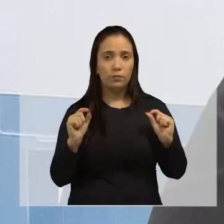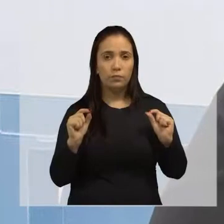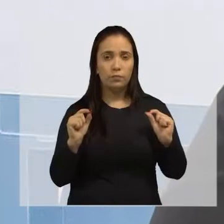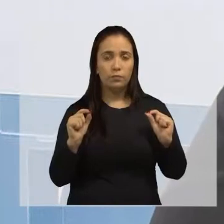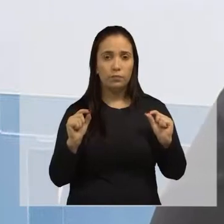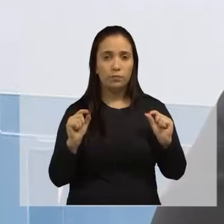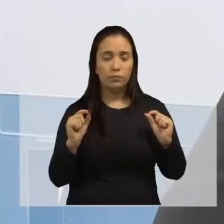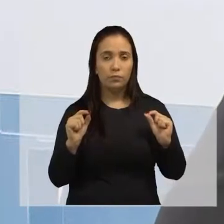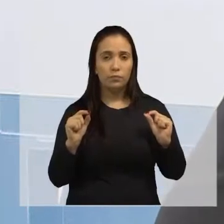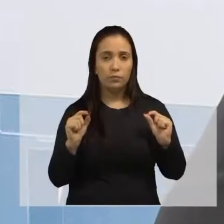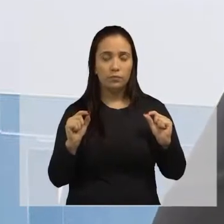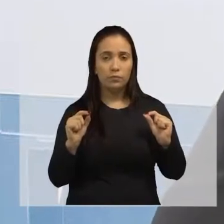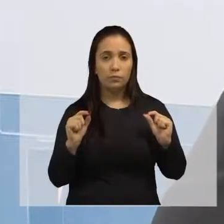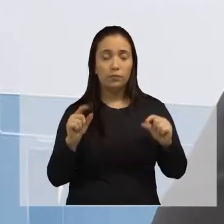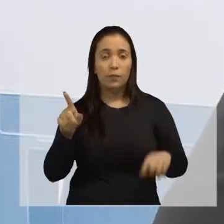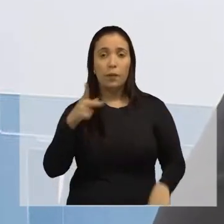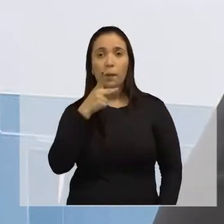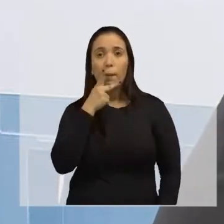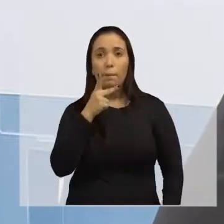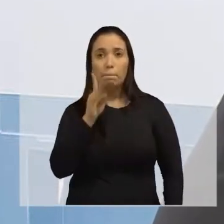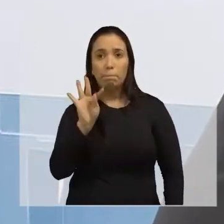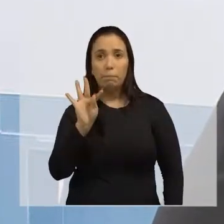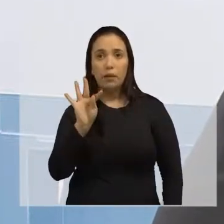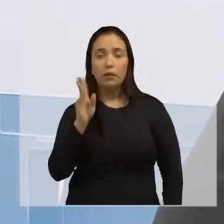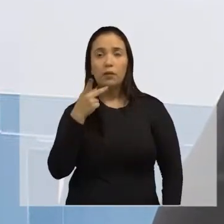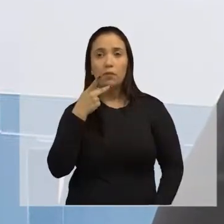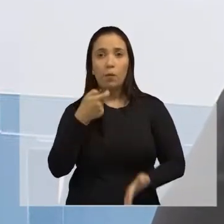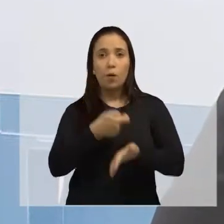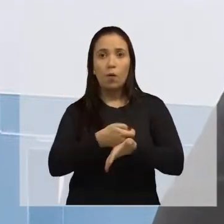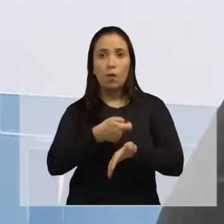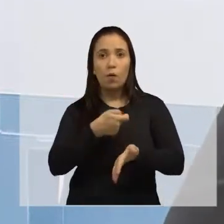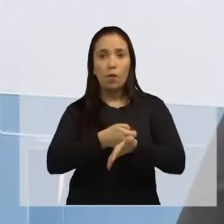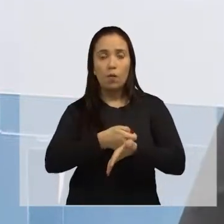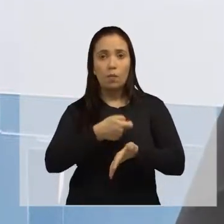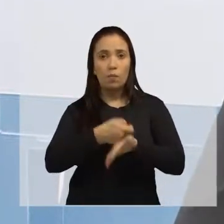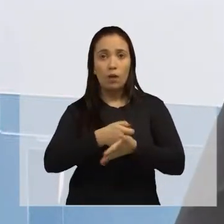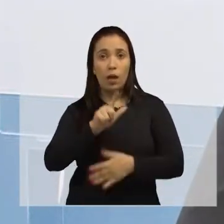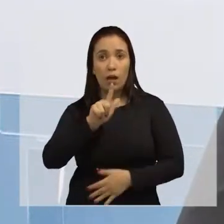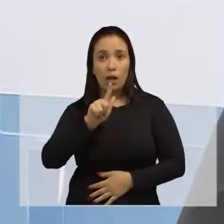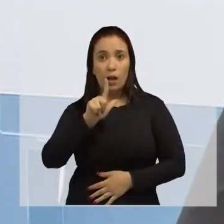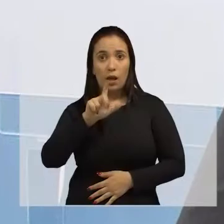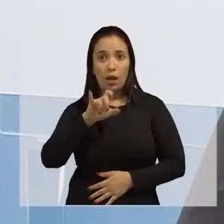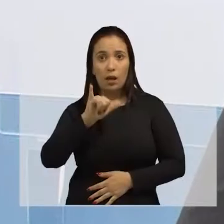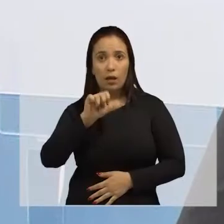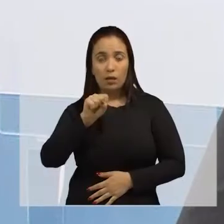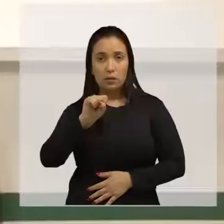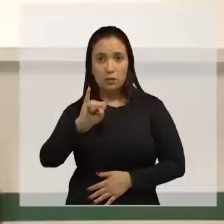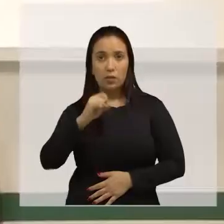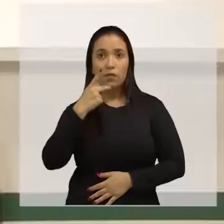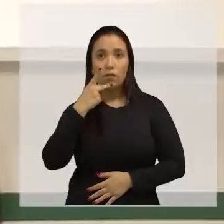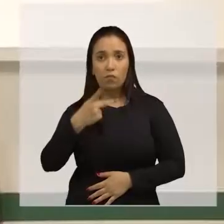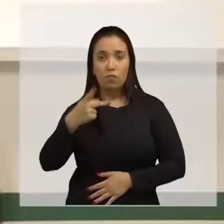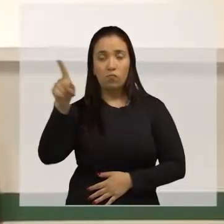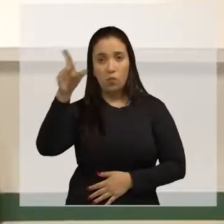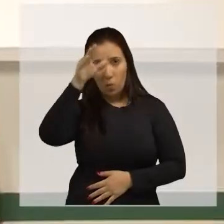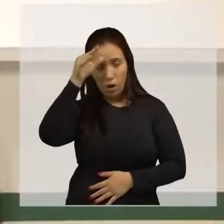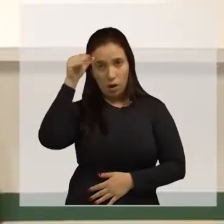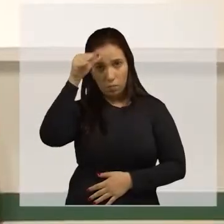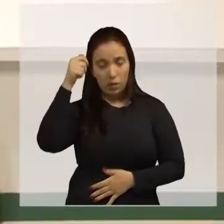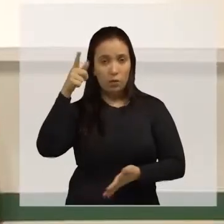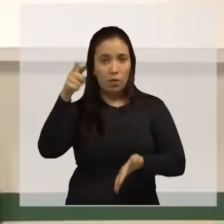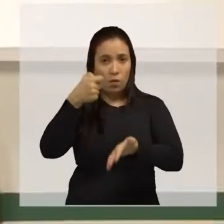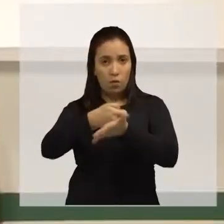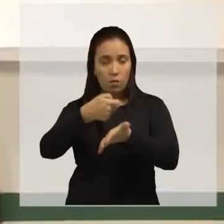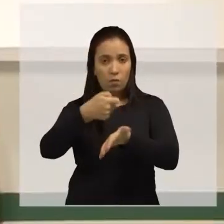os candidatos do PT teriam obrigatoriamente... A Gleice Hoffmann disse que o caminho tinha que ser quadrado. O que eu vi do